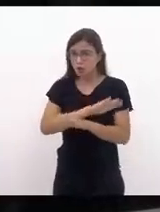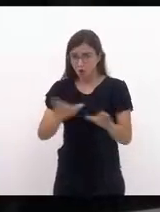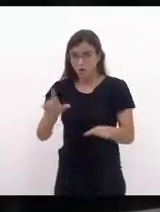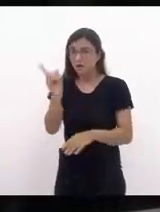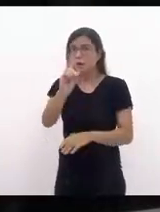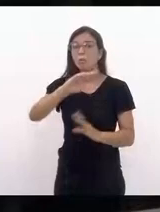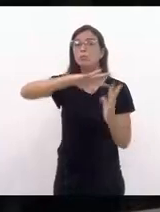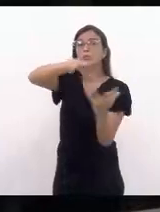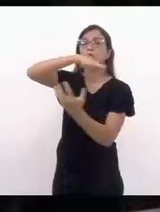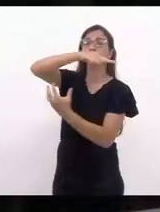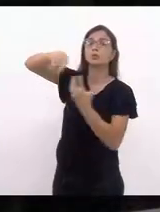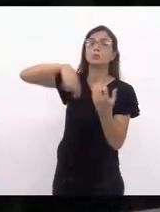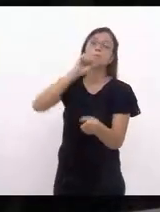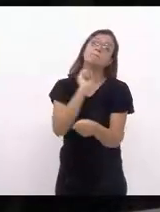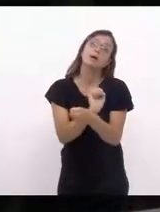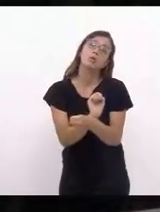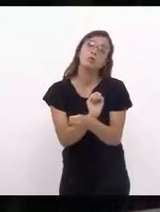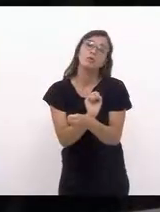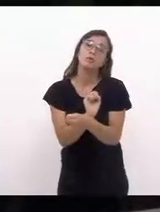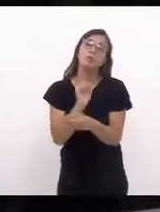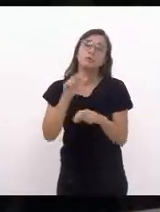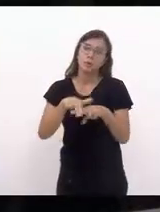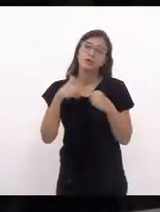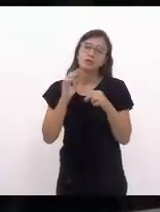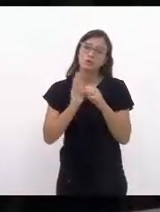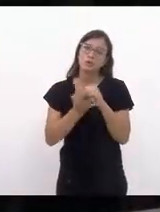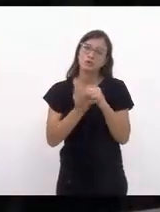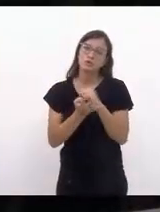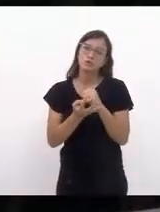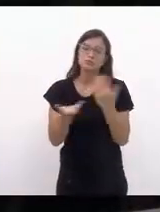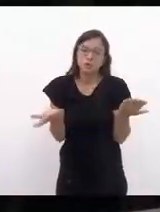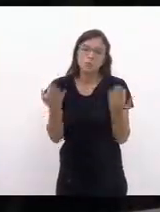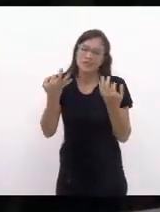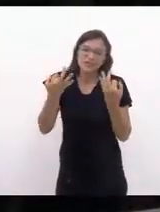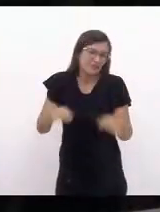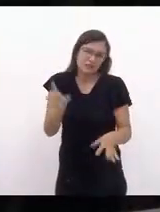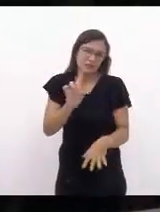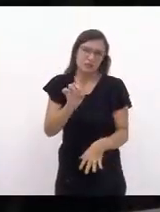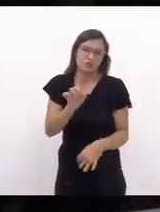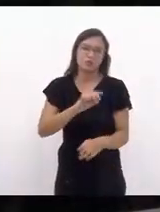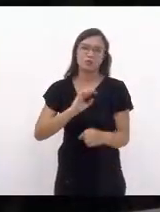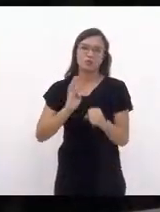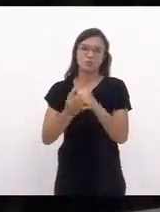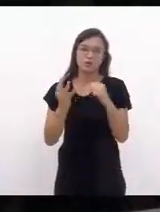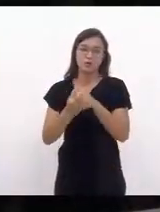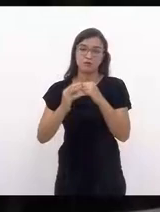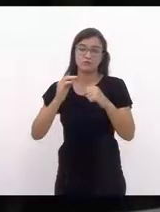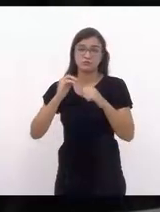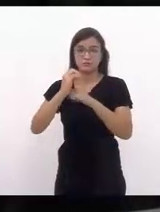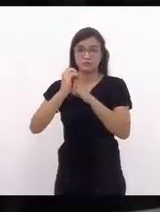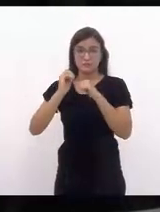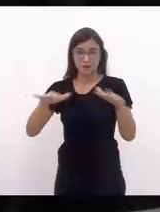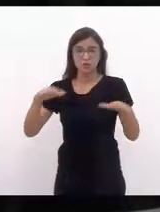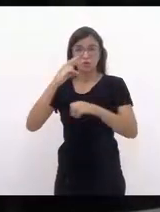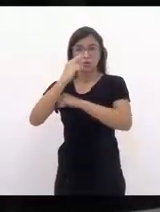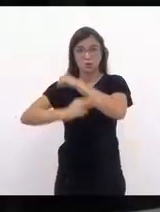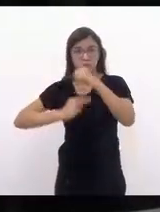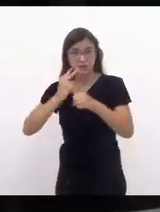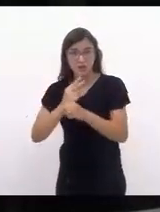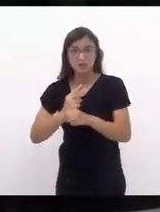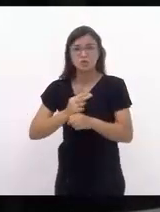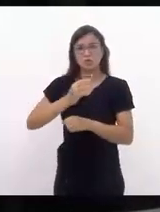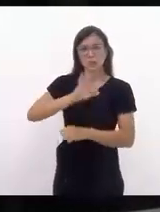o mundo parou Então não é justo que em dois anos o policial militar o bombeiro ele vossa